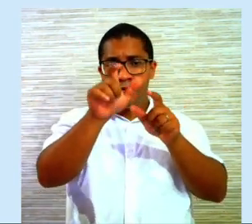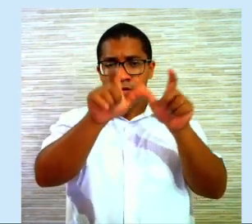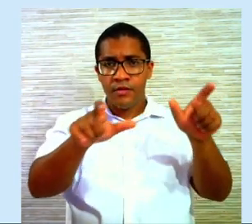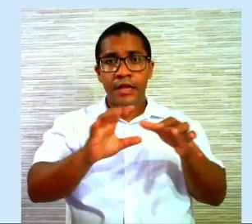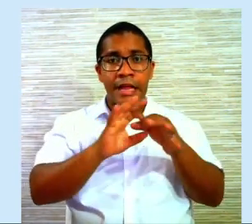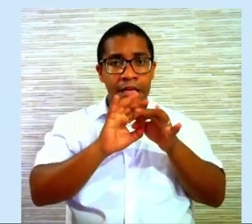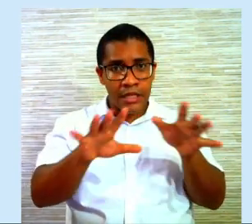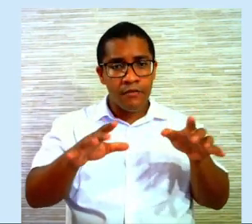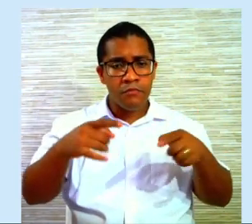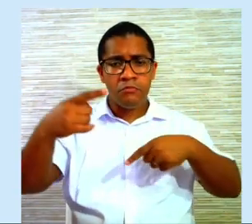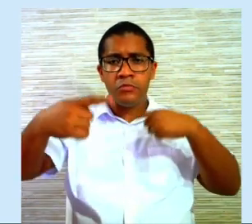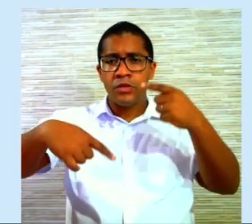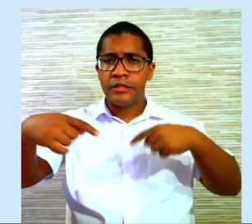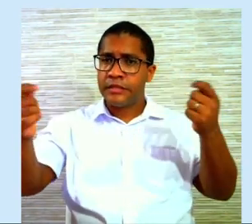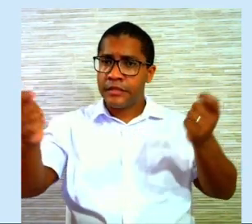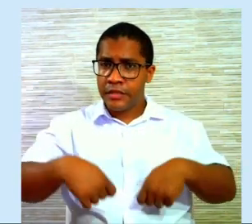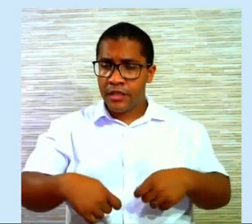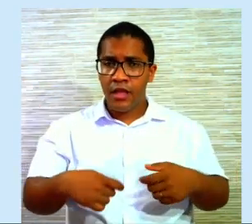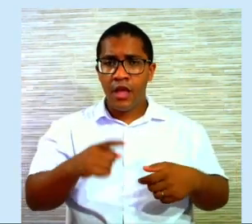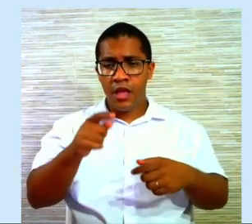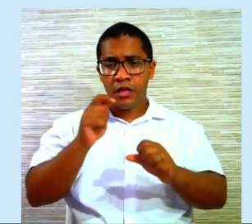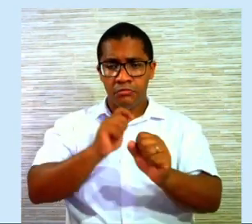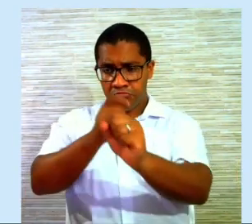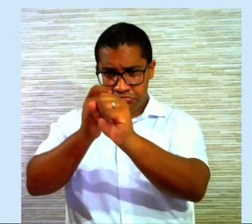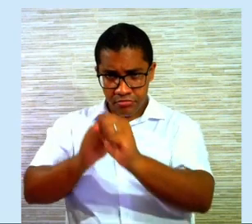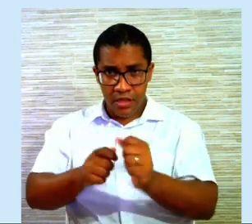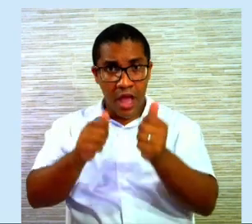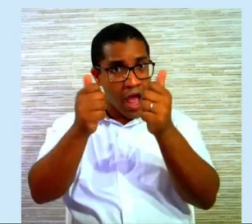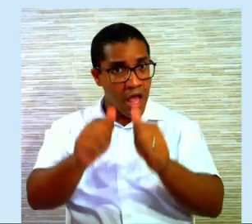livre, tinha direitos políticos, eram artesãos,